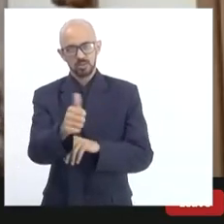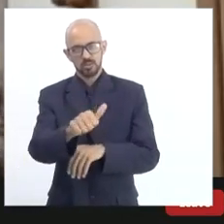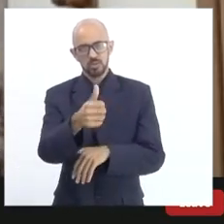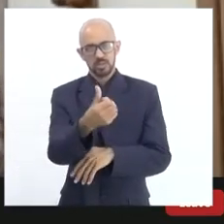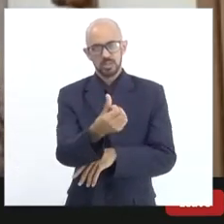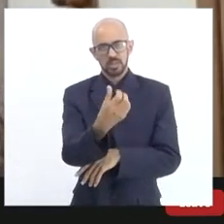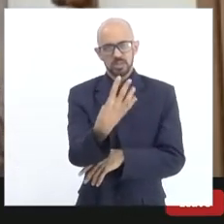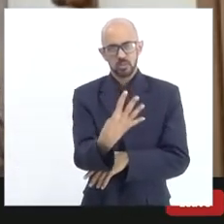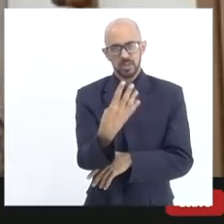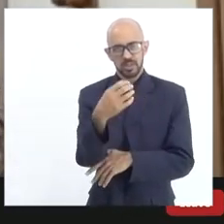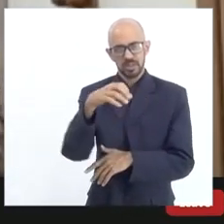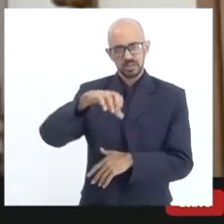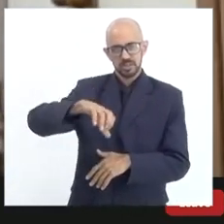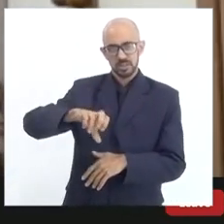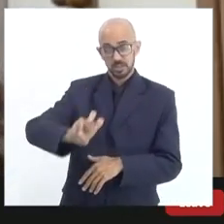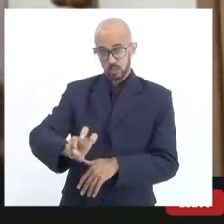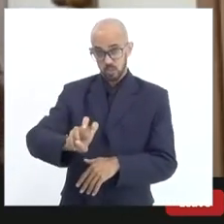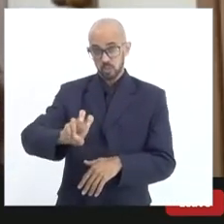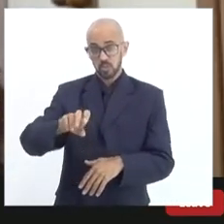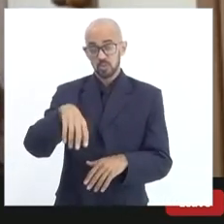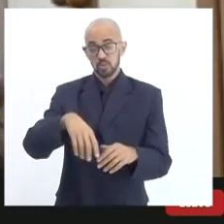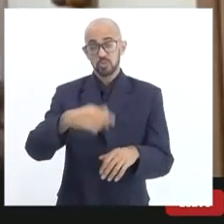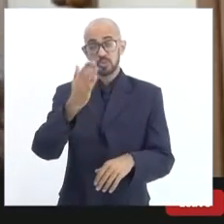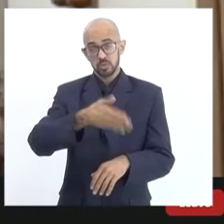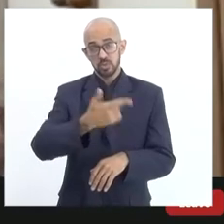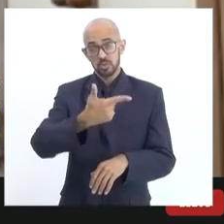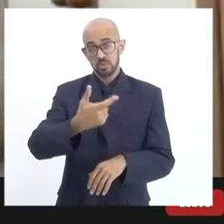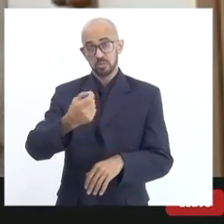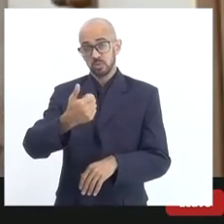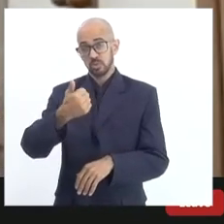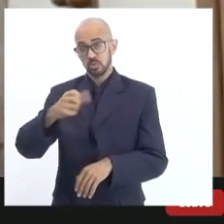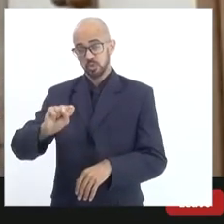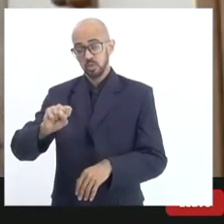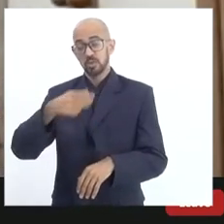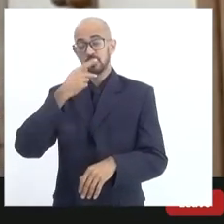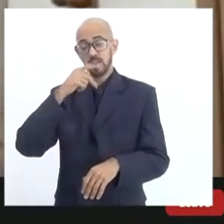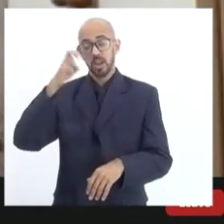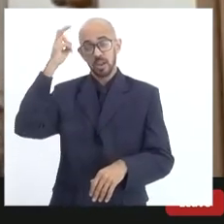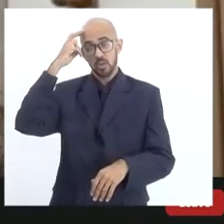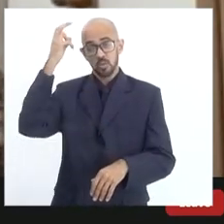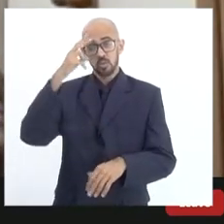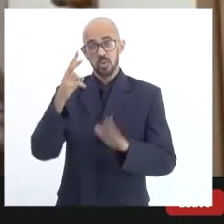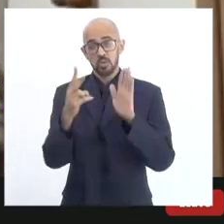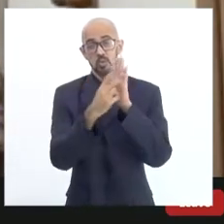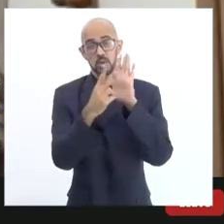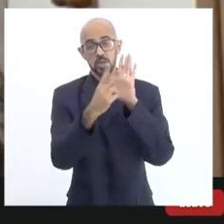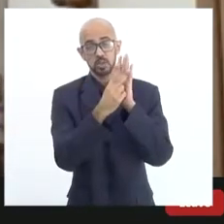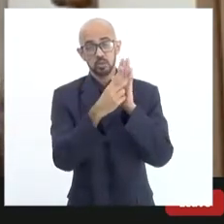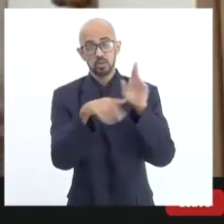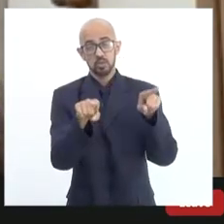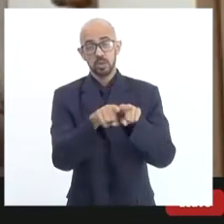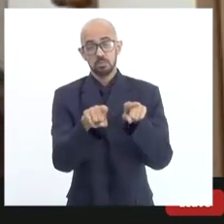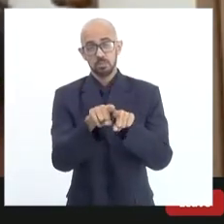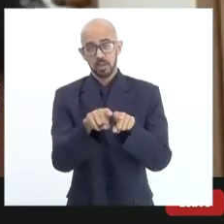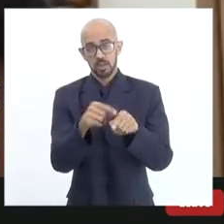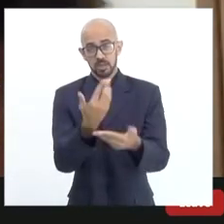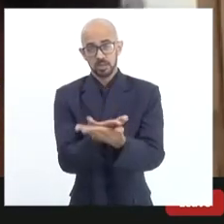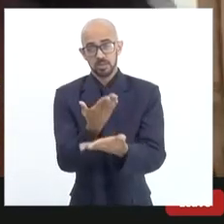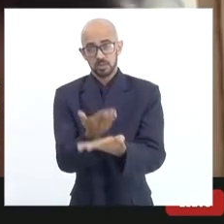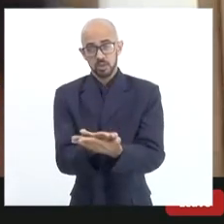11.645, de 2008, que também fala da cultura indígena nas escolas. Então, assim, falando aqui,